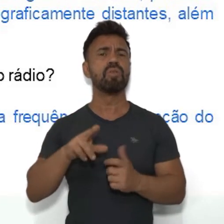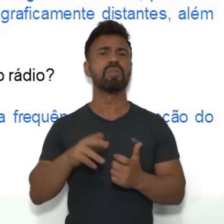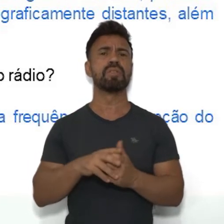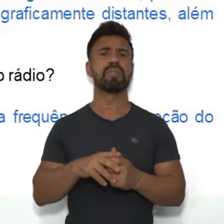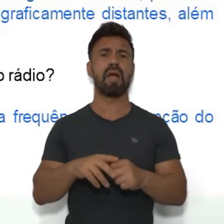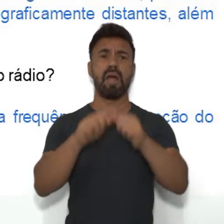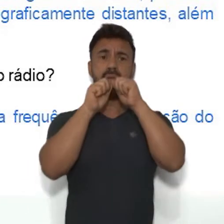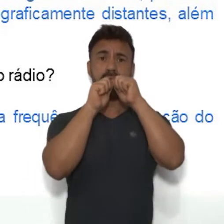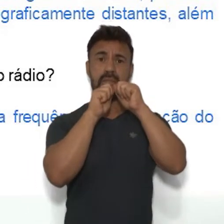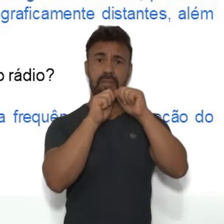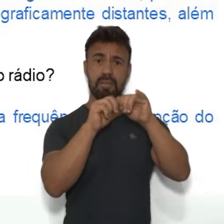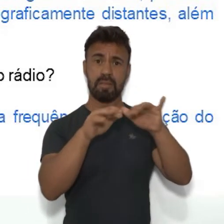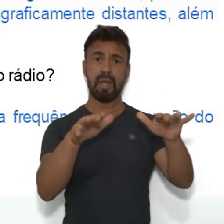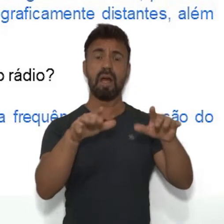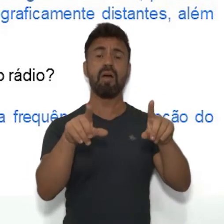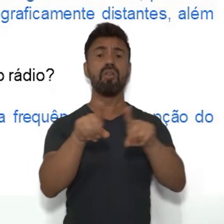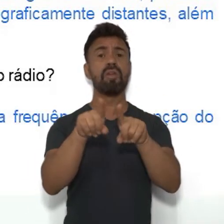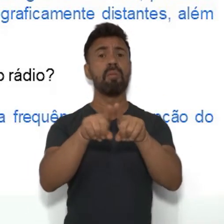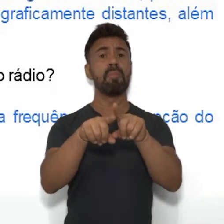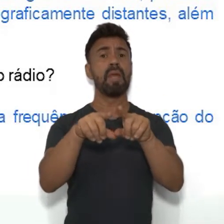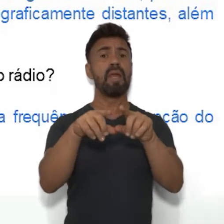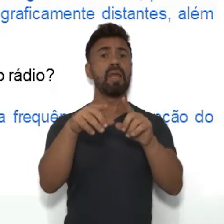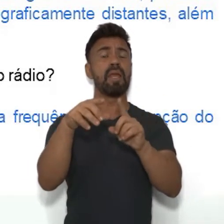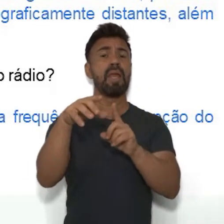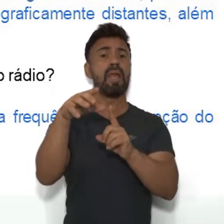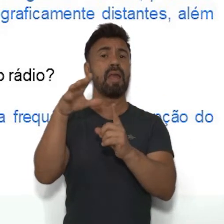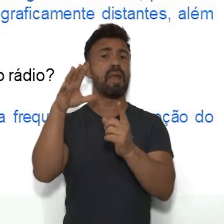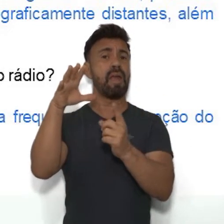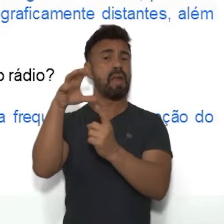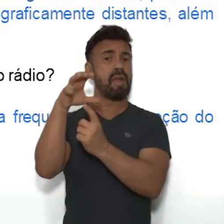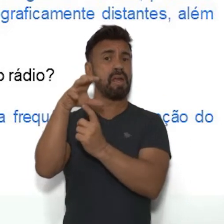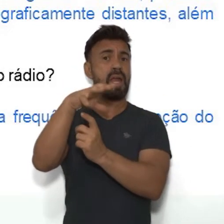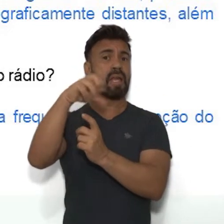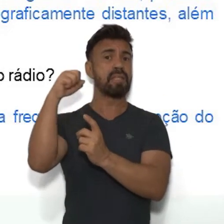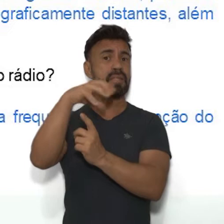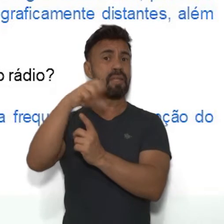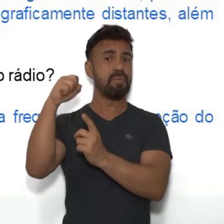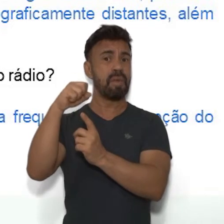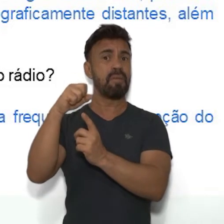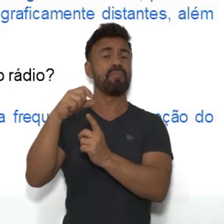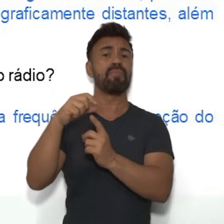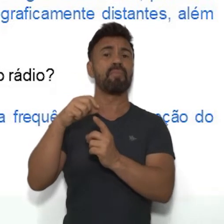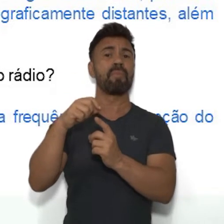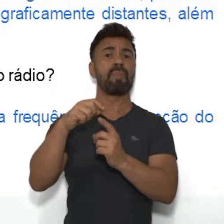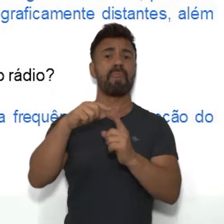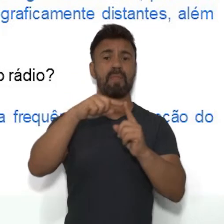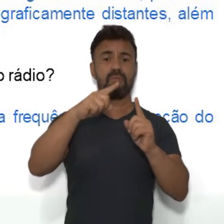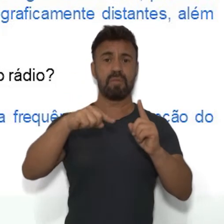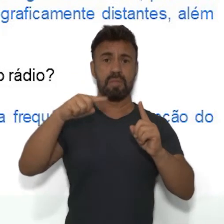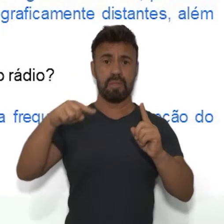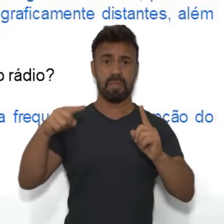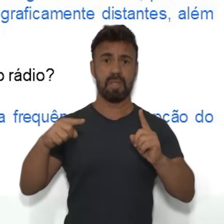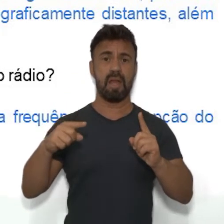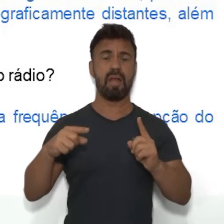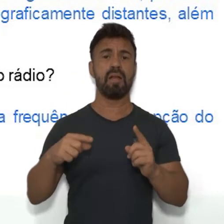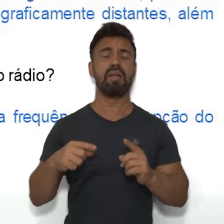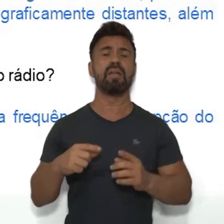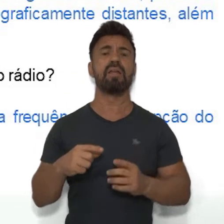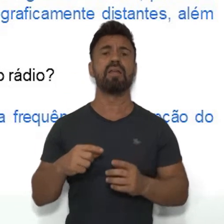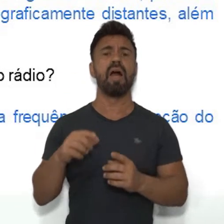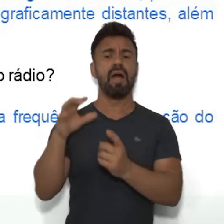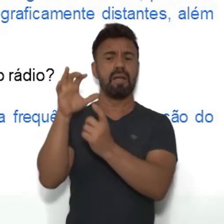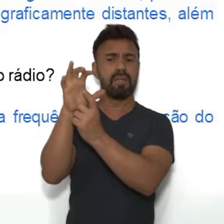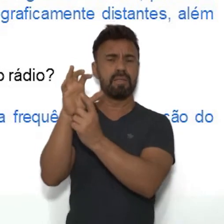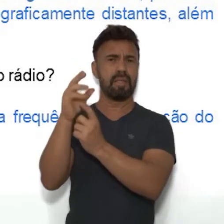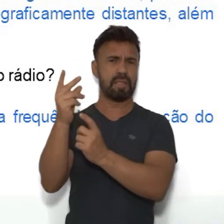para emitir quanto para receber sinais eletromagnéticos. Inicialmente, essas antenas